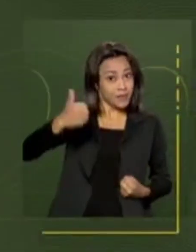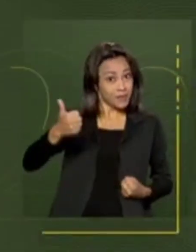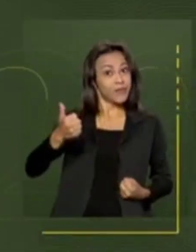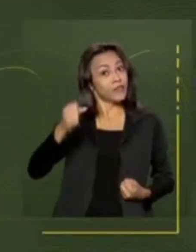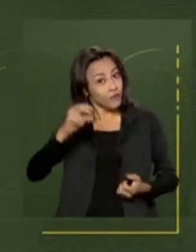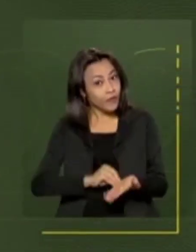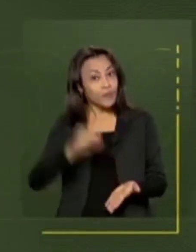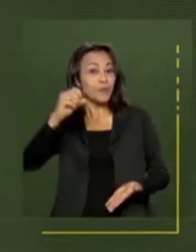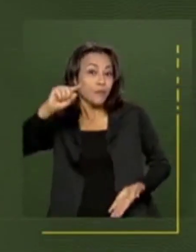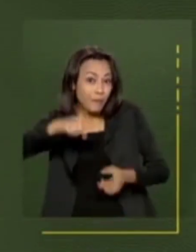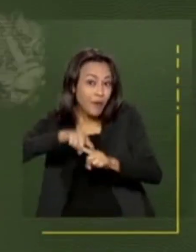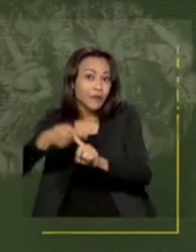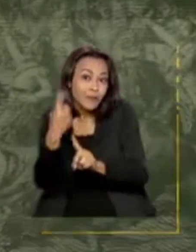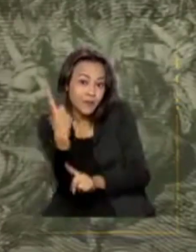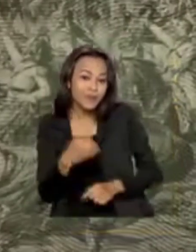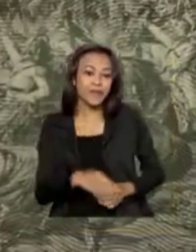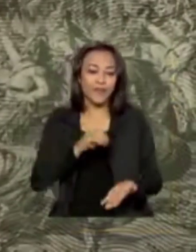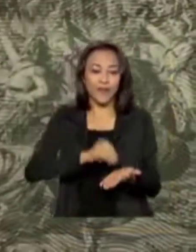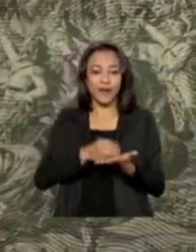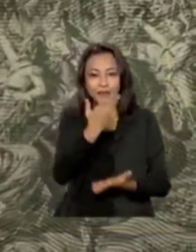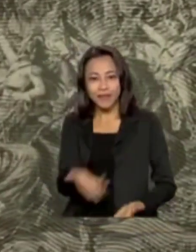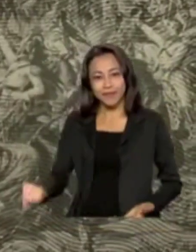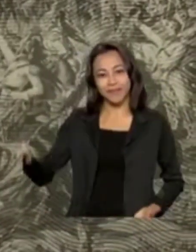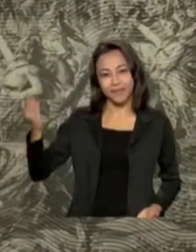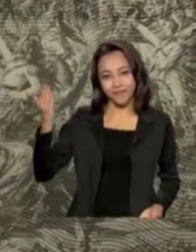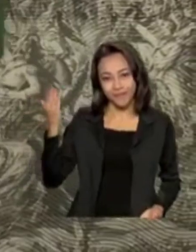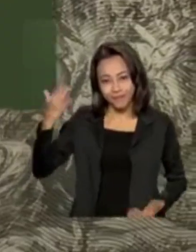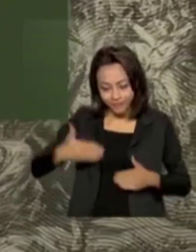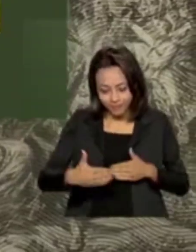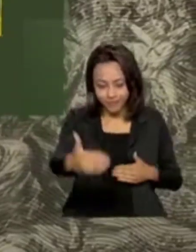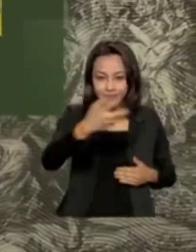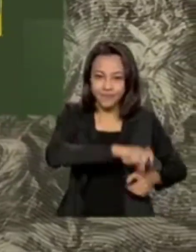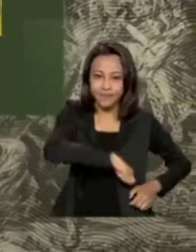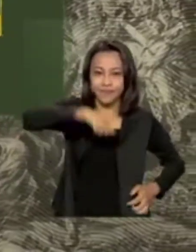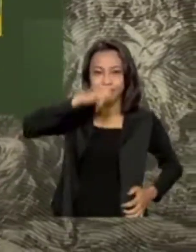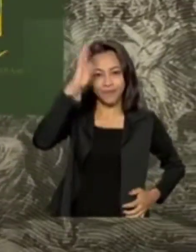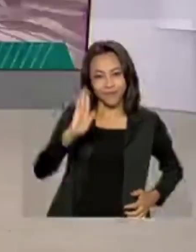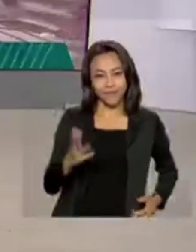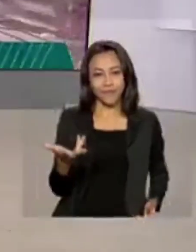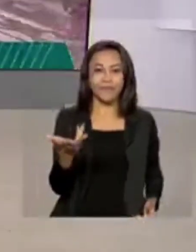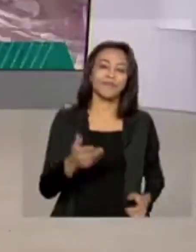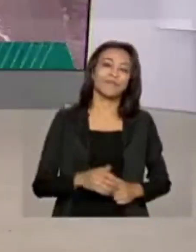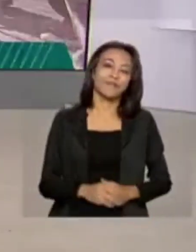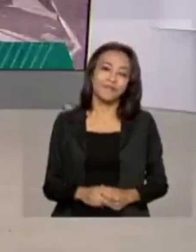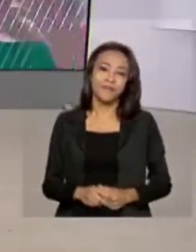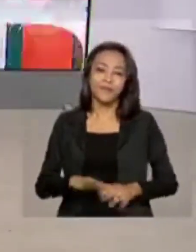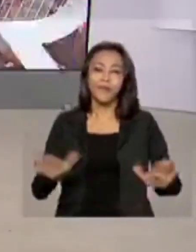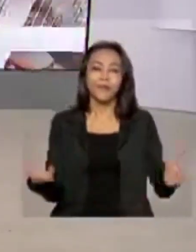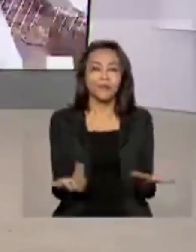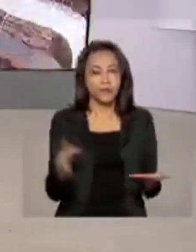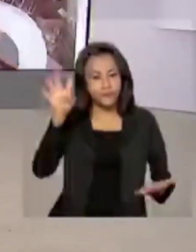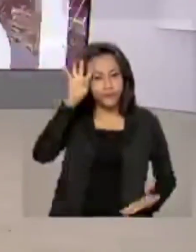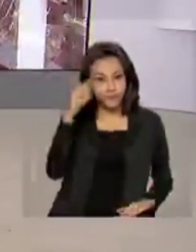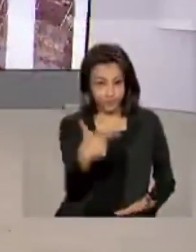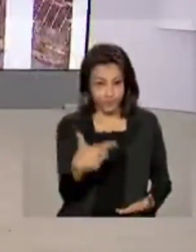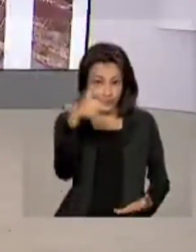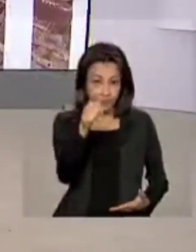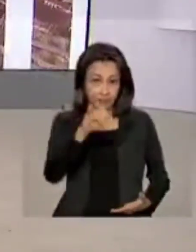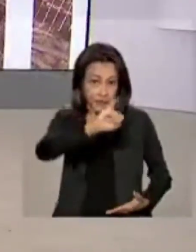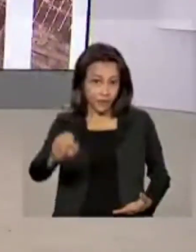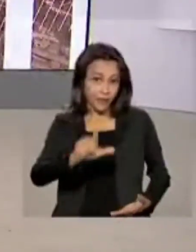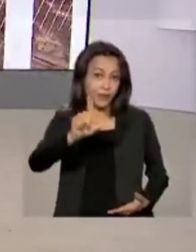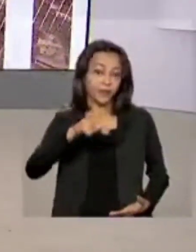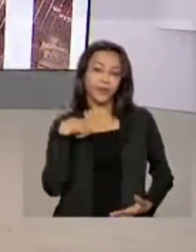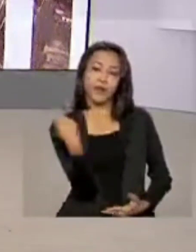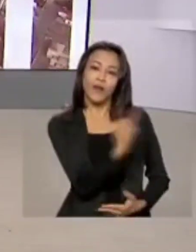faltam 42 dias para o bicentenário da independência do Brasil. Quarta-feira, 27 de julho, o